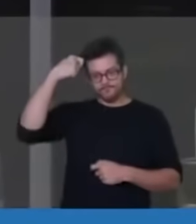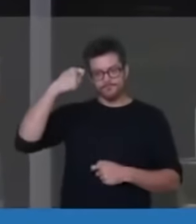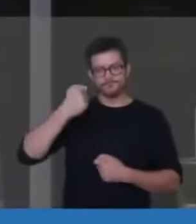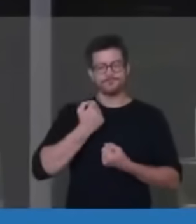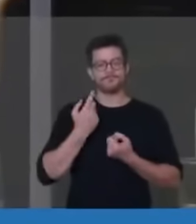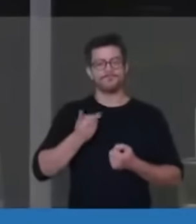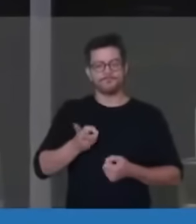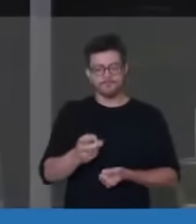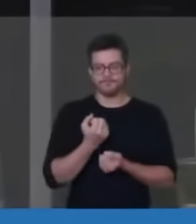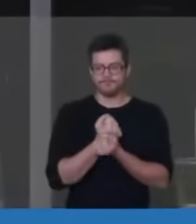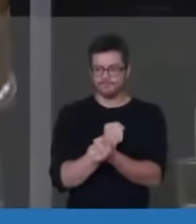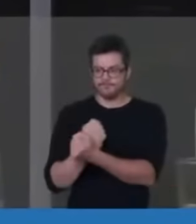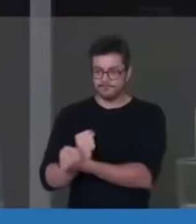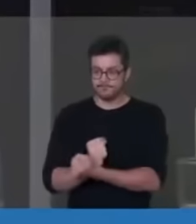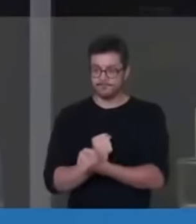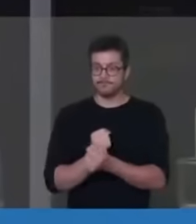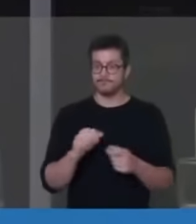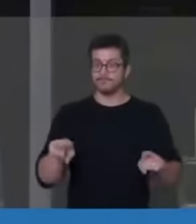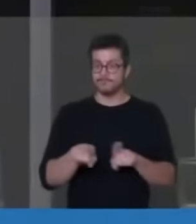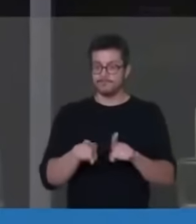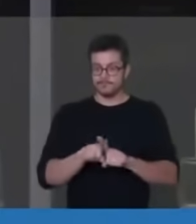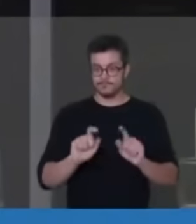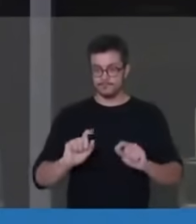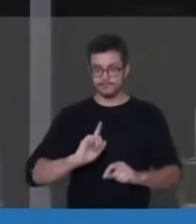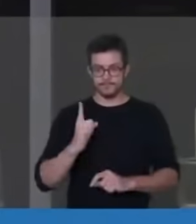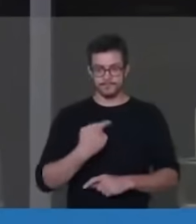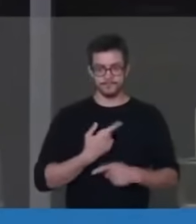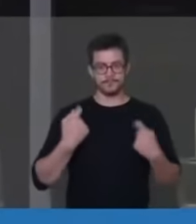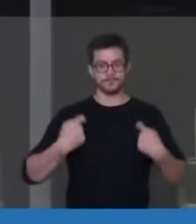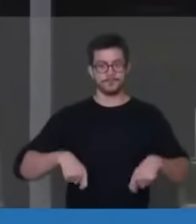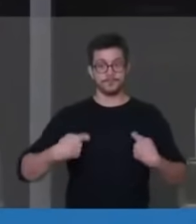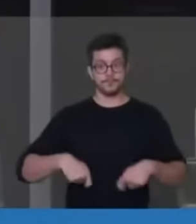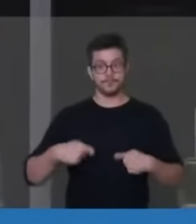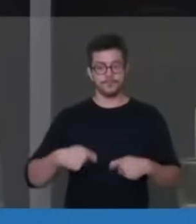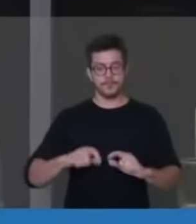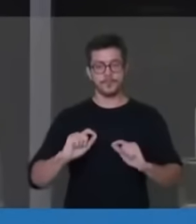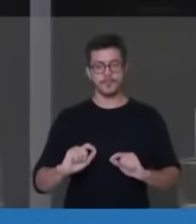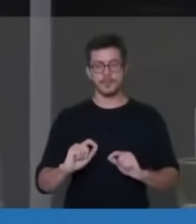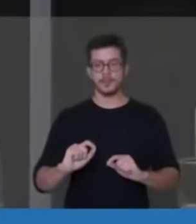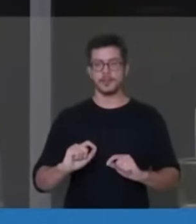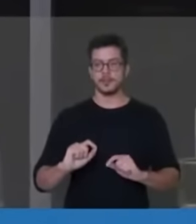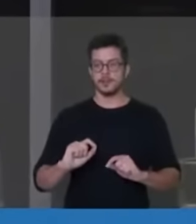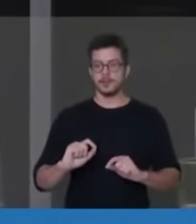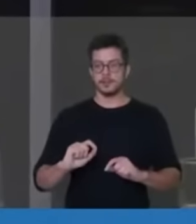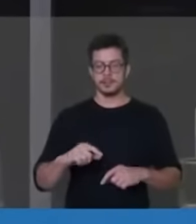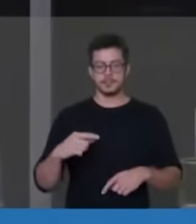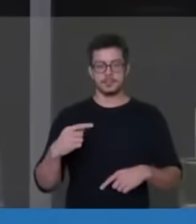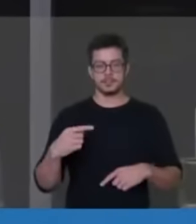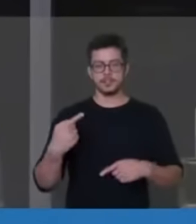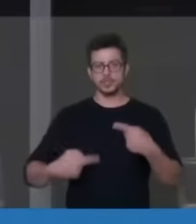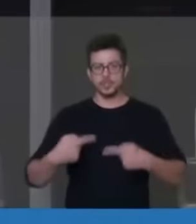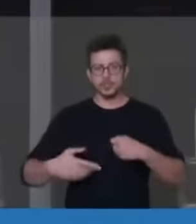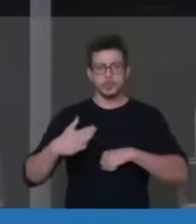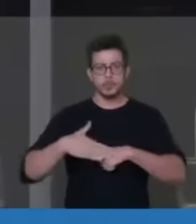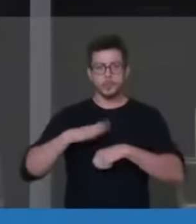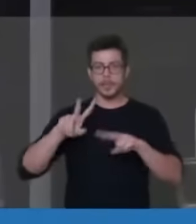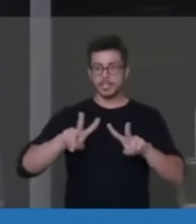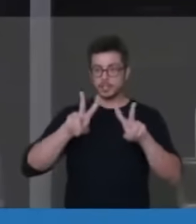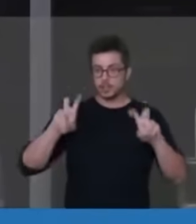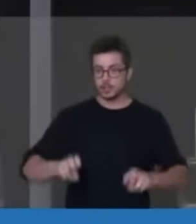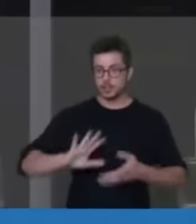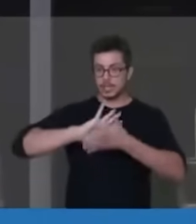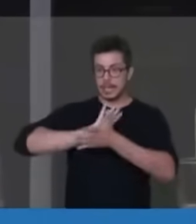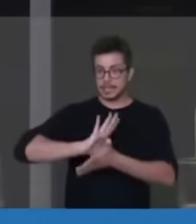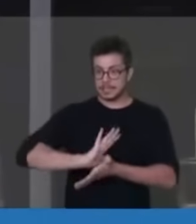de acirrarmos os debates sobre a necessidade da superação do racismo, reconhecimento de um povo que é a maior